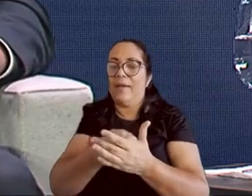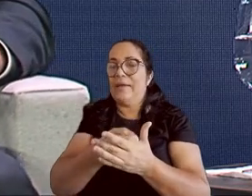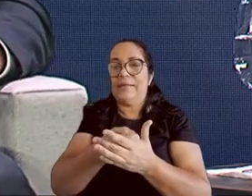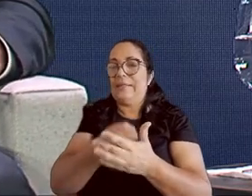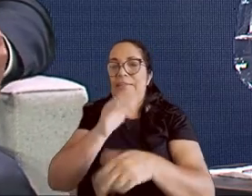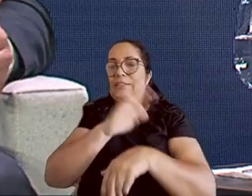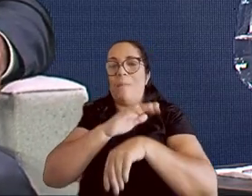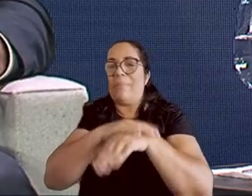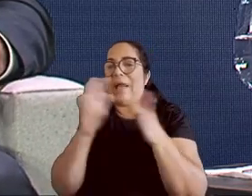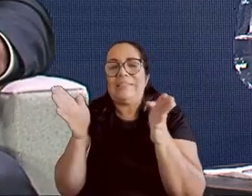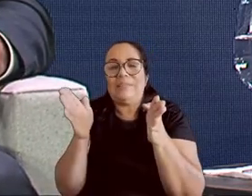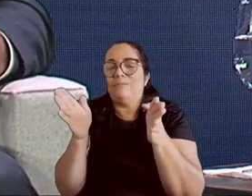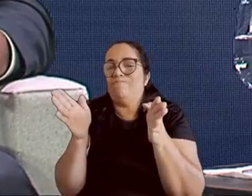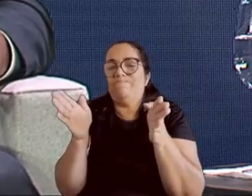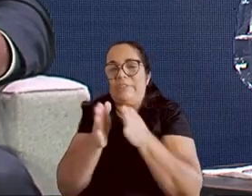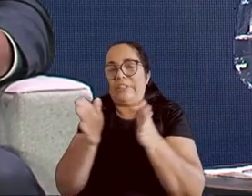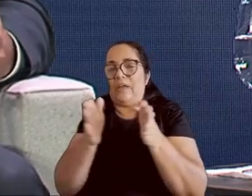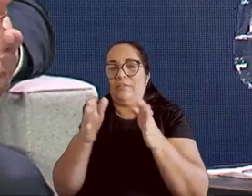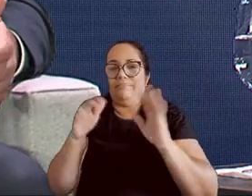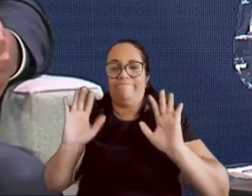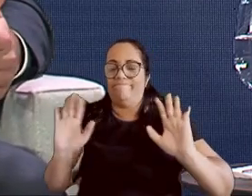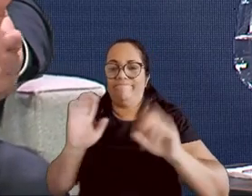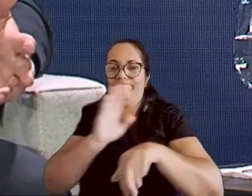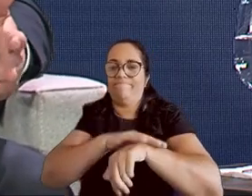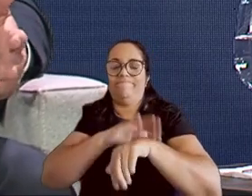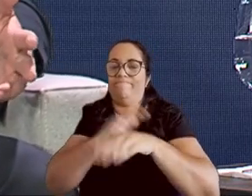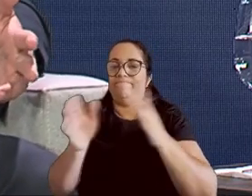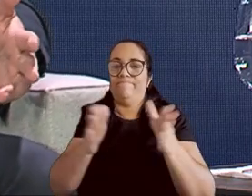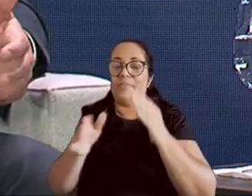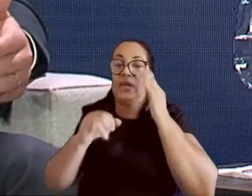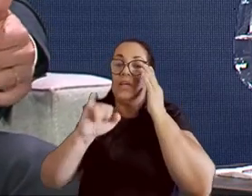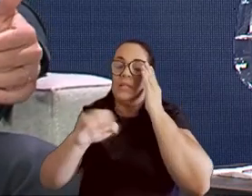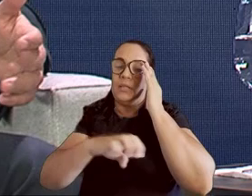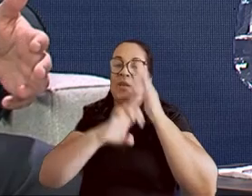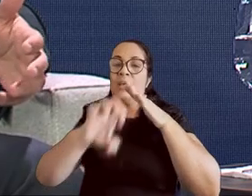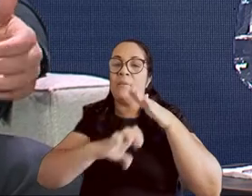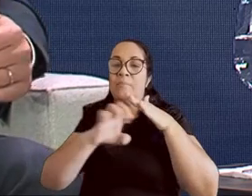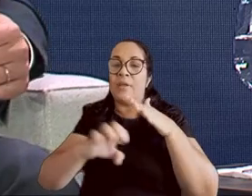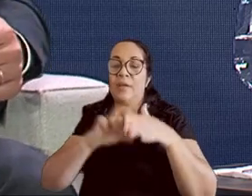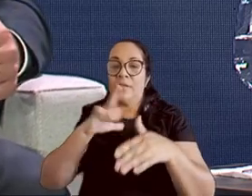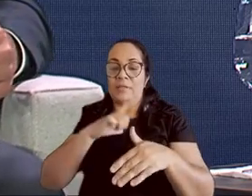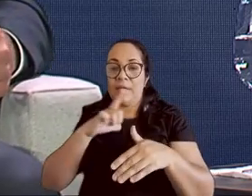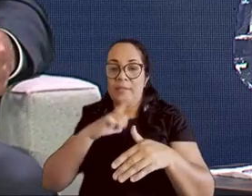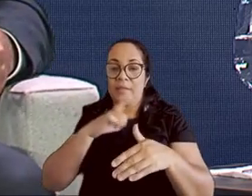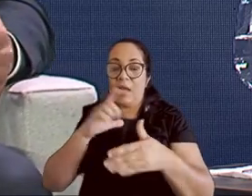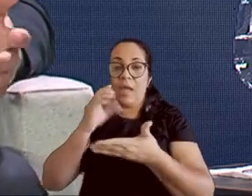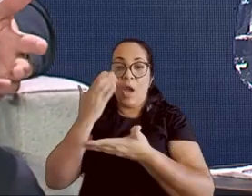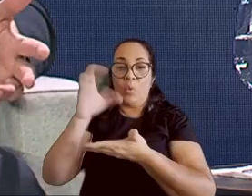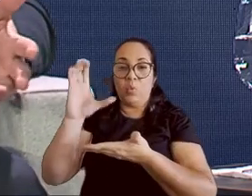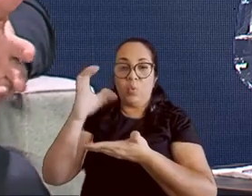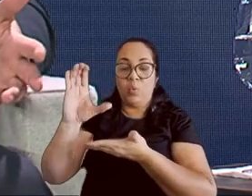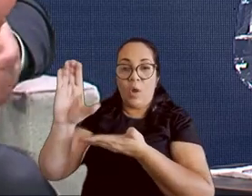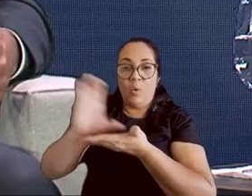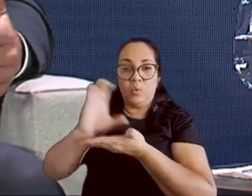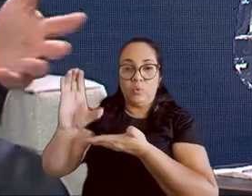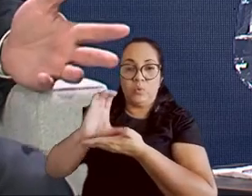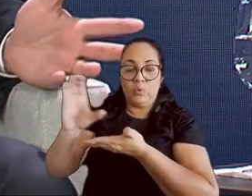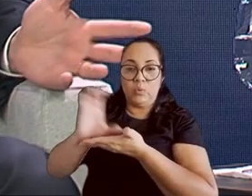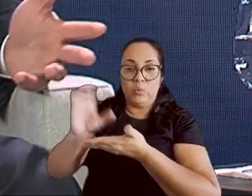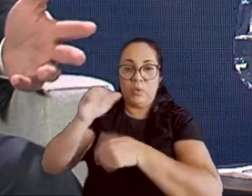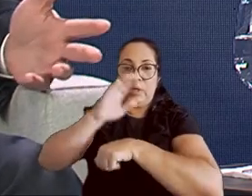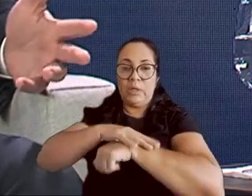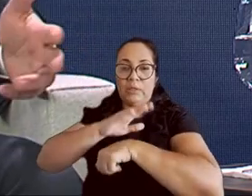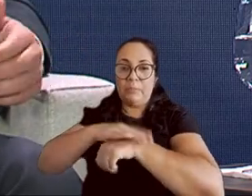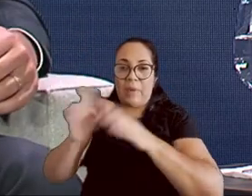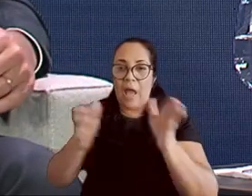então assim quem se uma companhia tem uma necessidade relevante de refinanciamento no curto prazo ela vai ter dificuldade de acessar ela vai